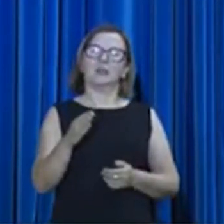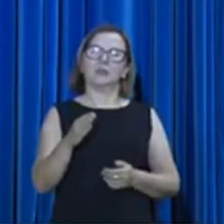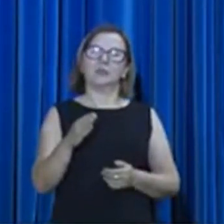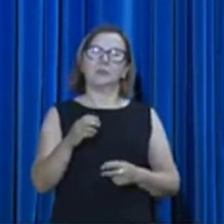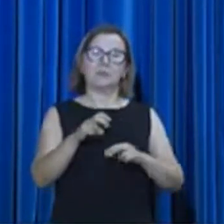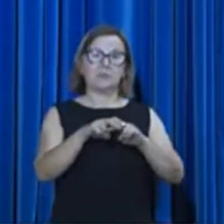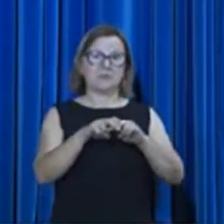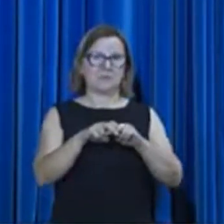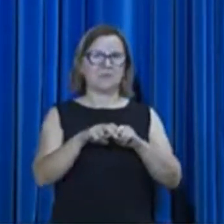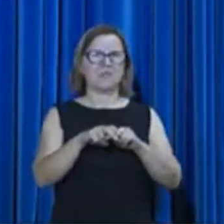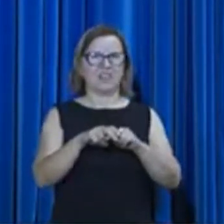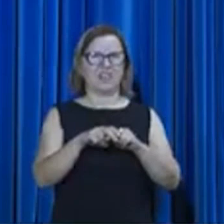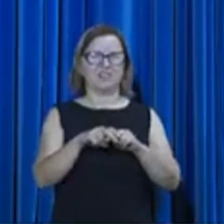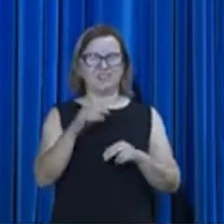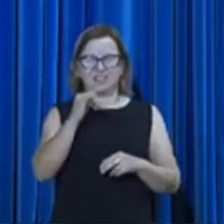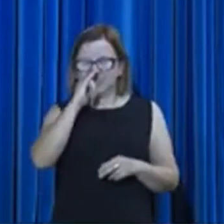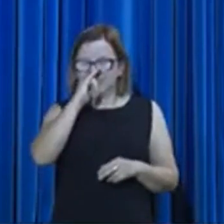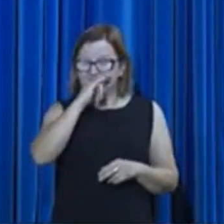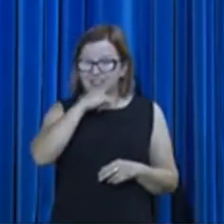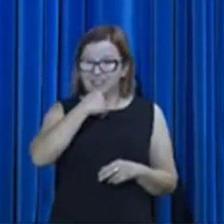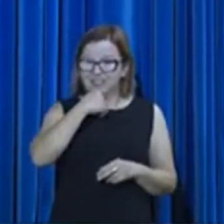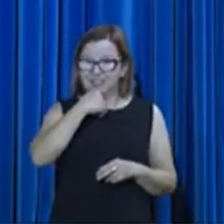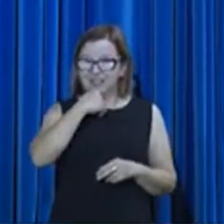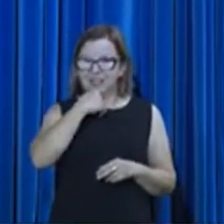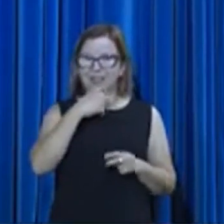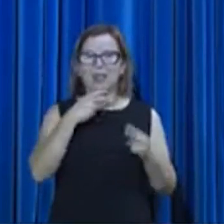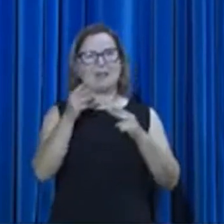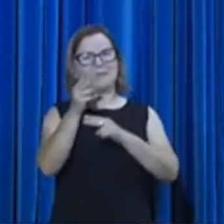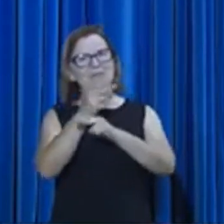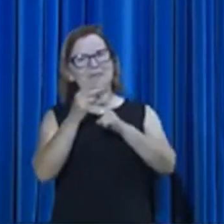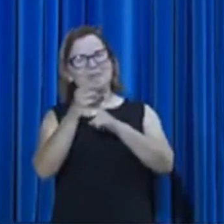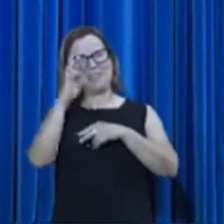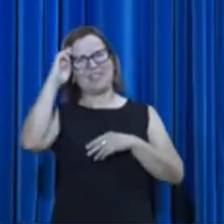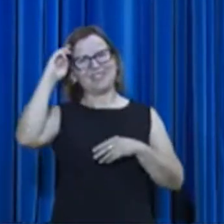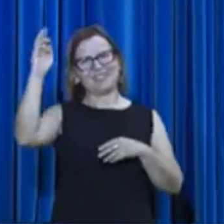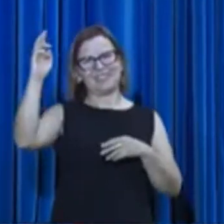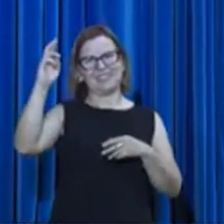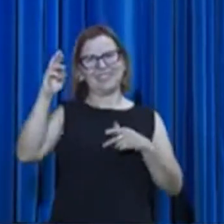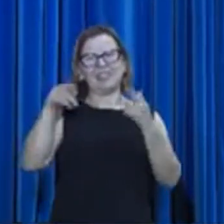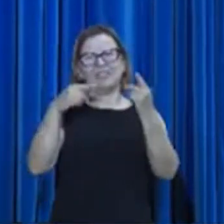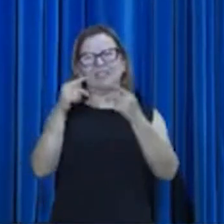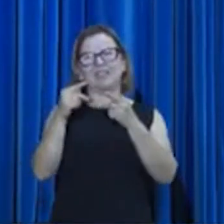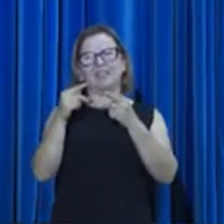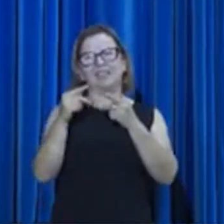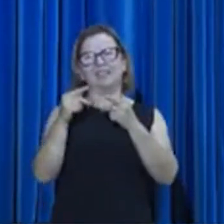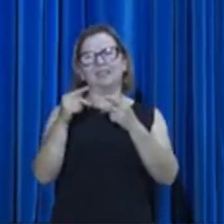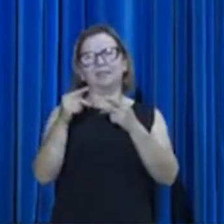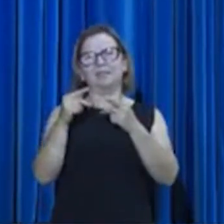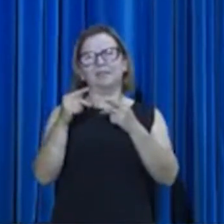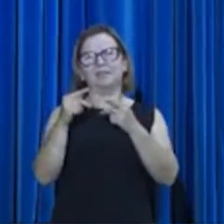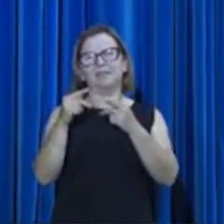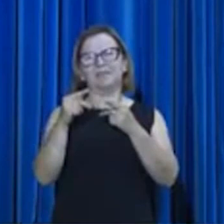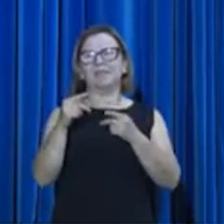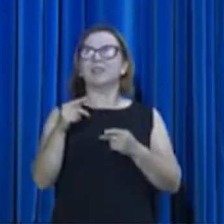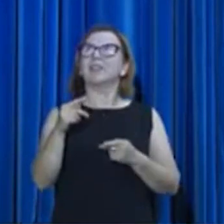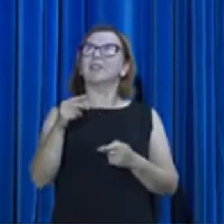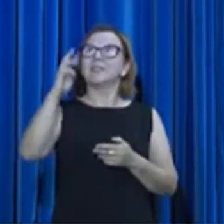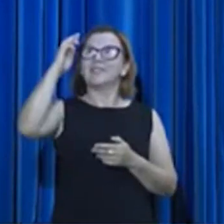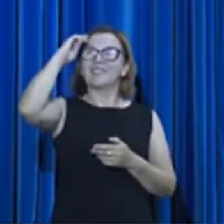circunstância, e ele volta ao Senhor, dizendo, o Senhor vai fazer-nos voltar com os feixes na mão,